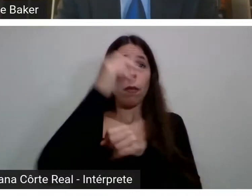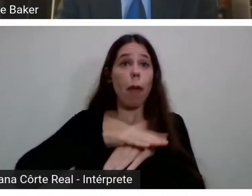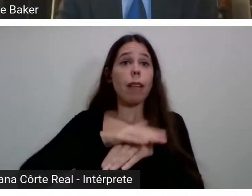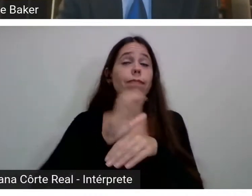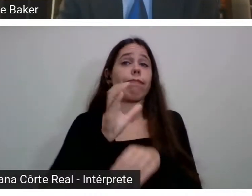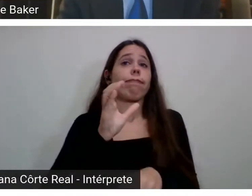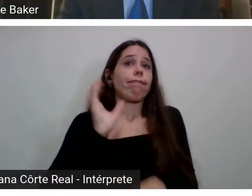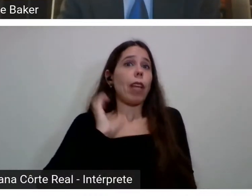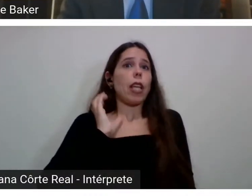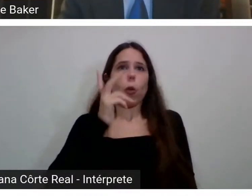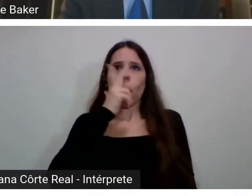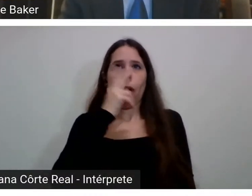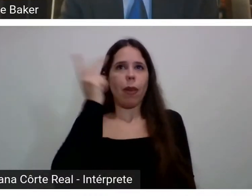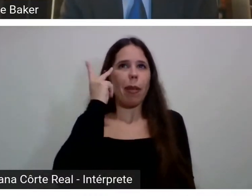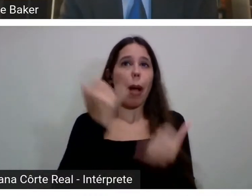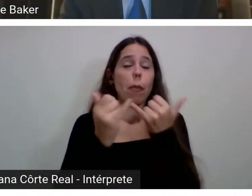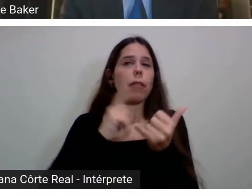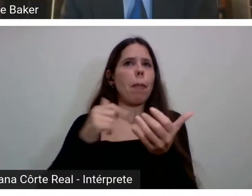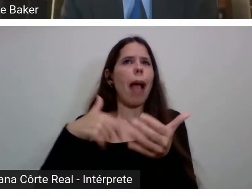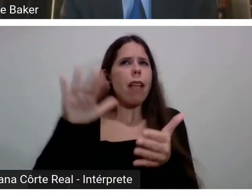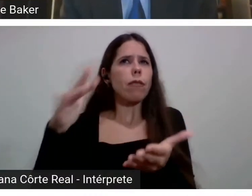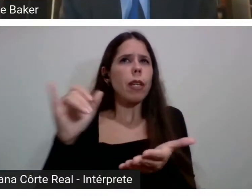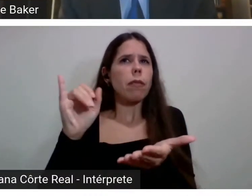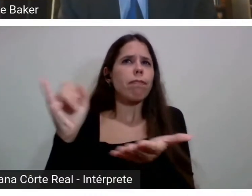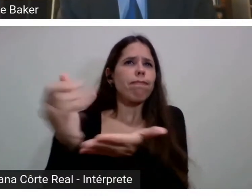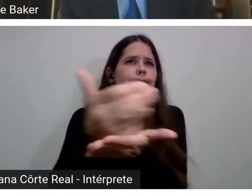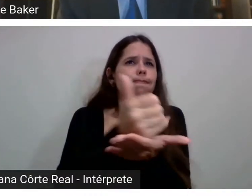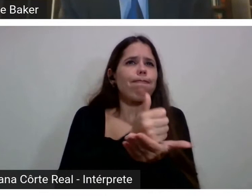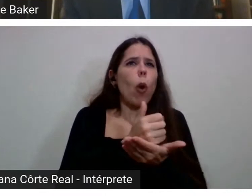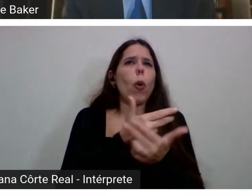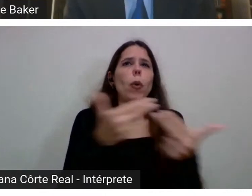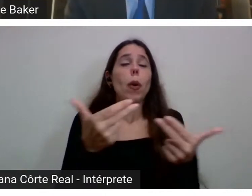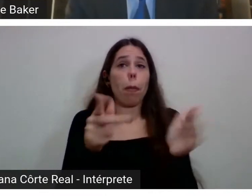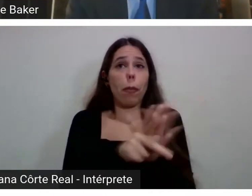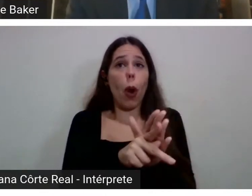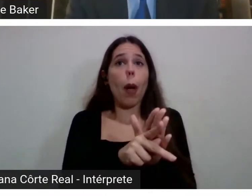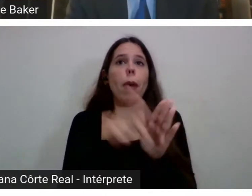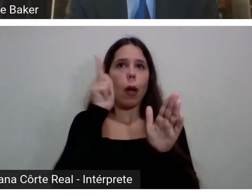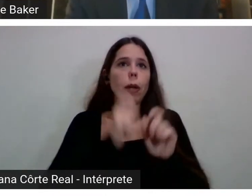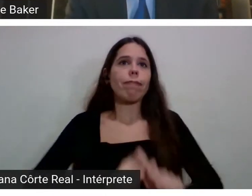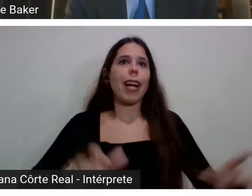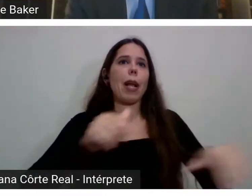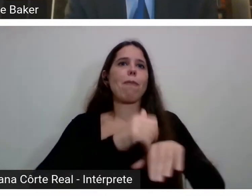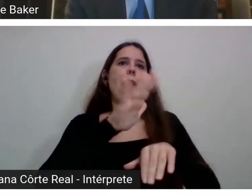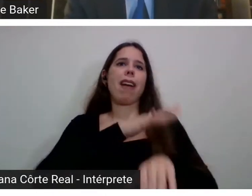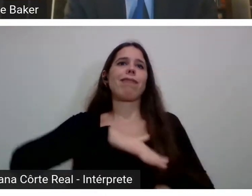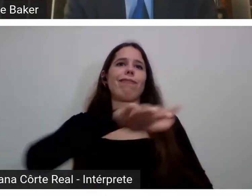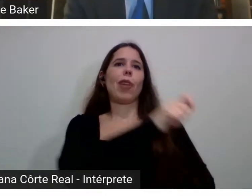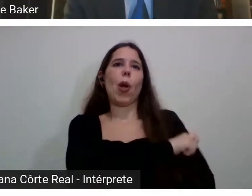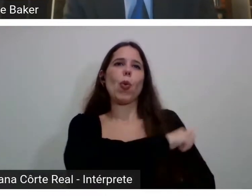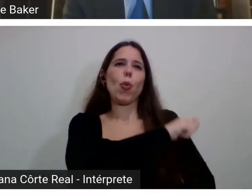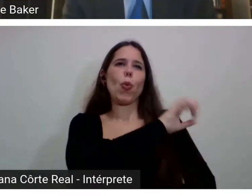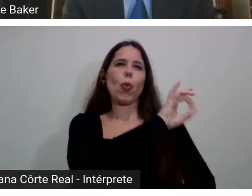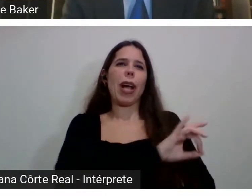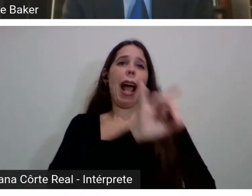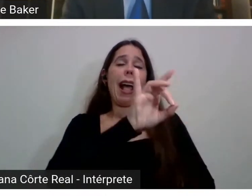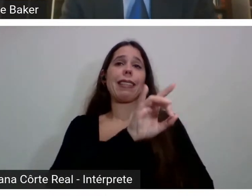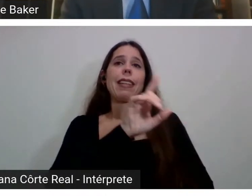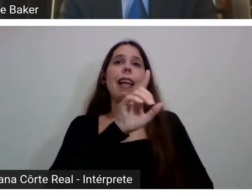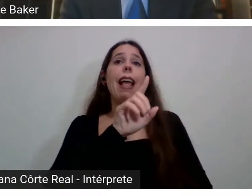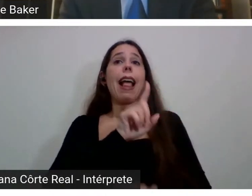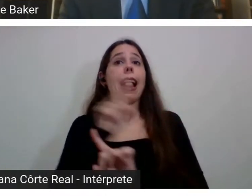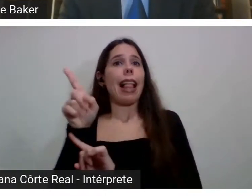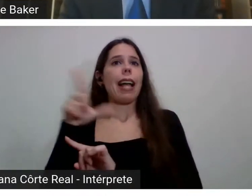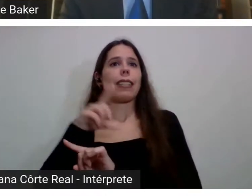com isso, gastam mais por aluno. Lá são os distritos mais ricos. Lá é mais dramático ainda, porque as